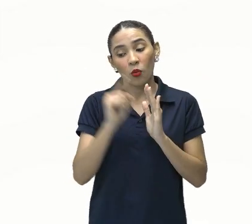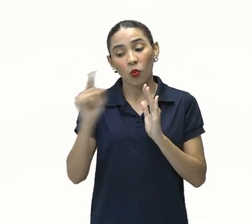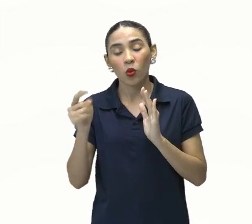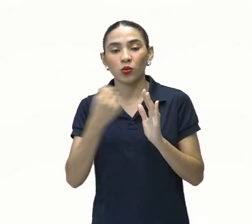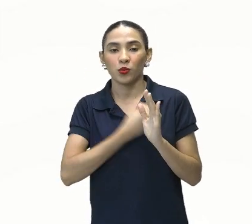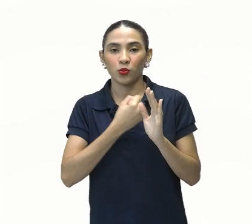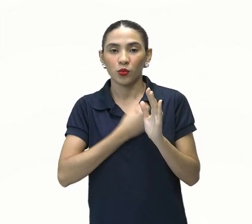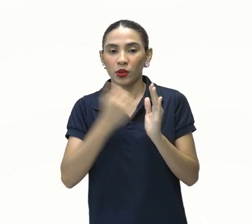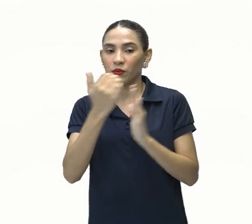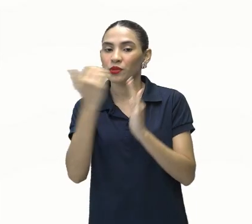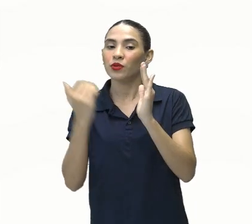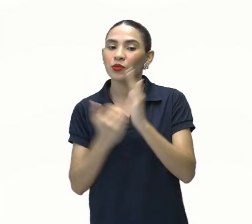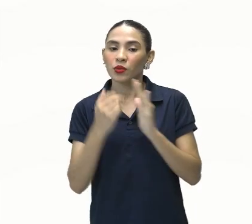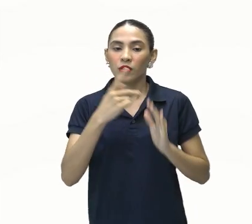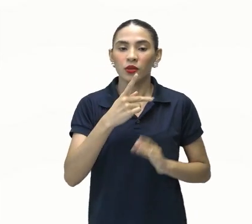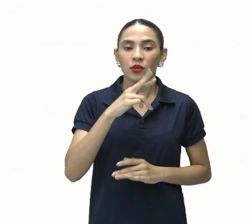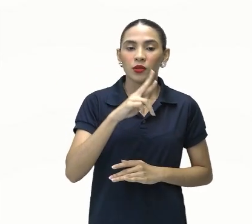diminui